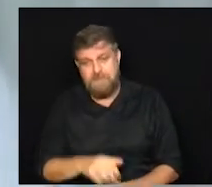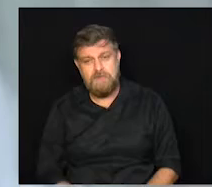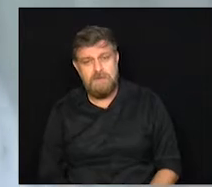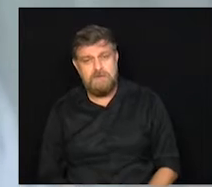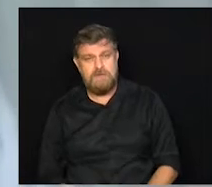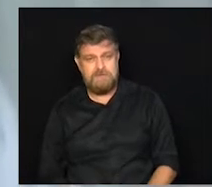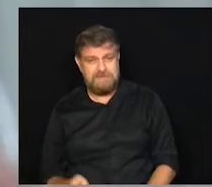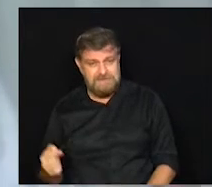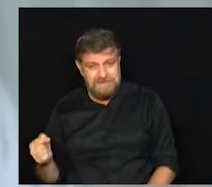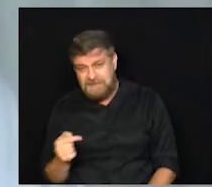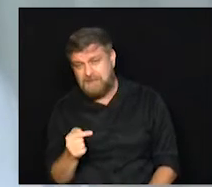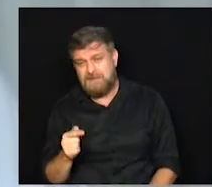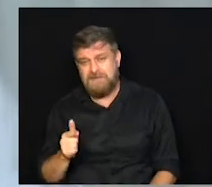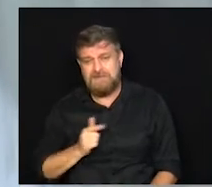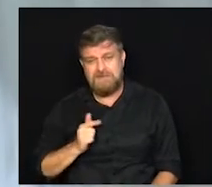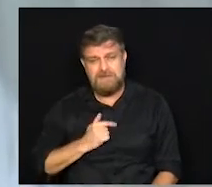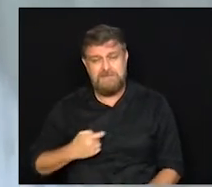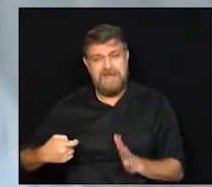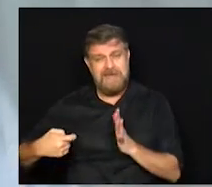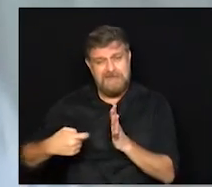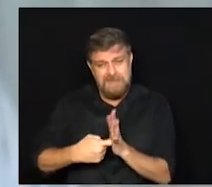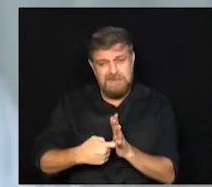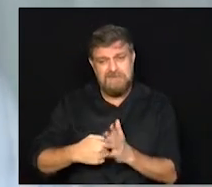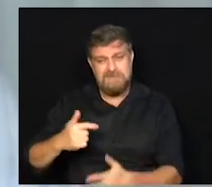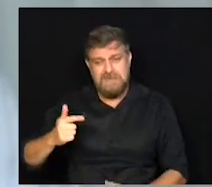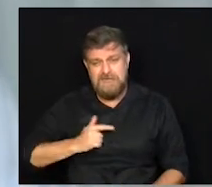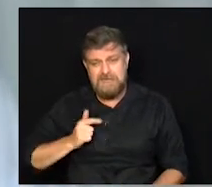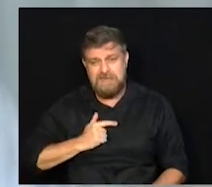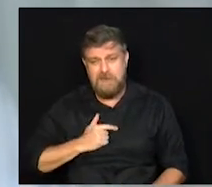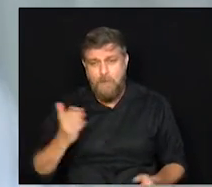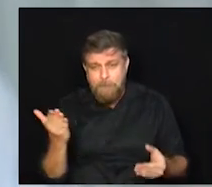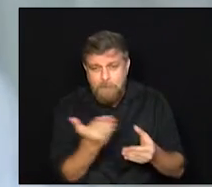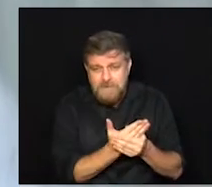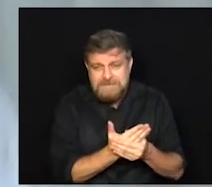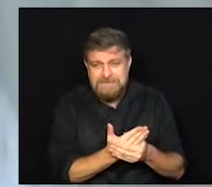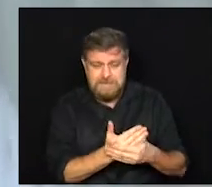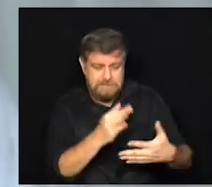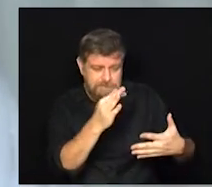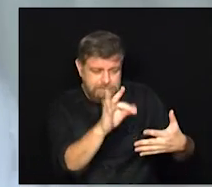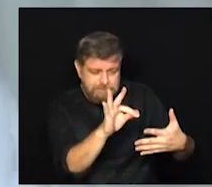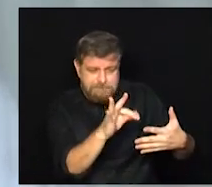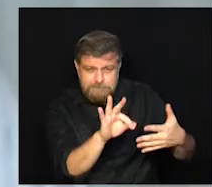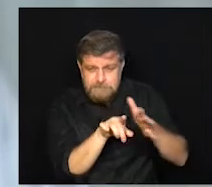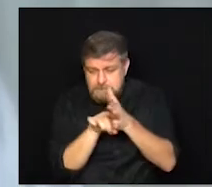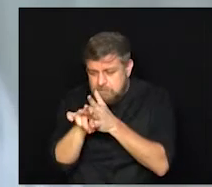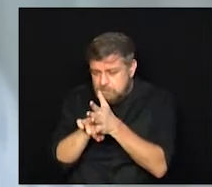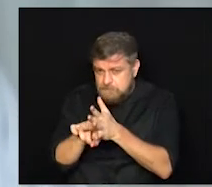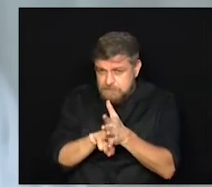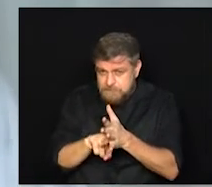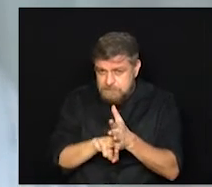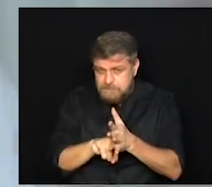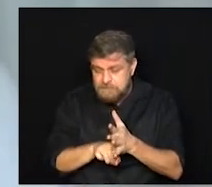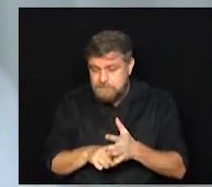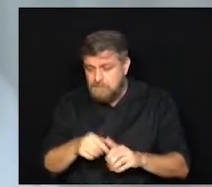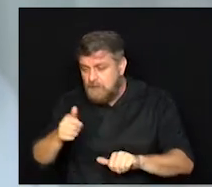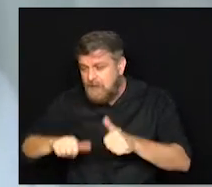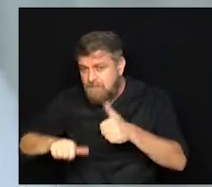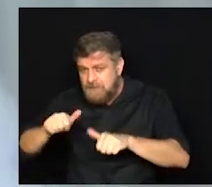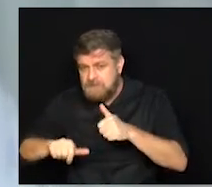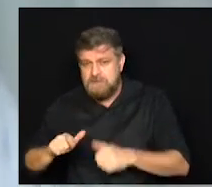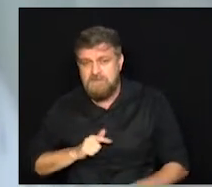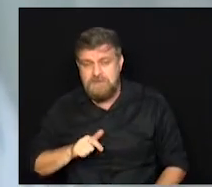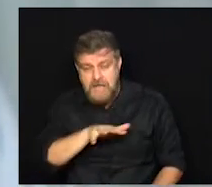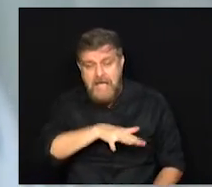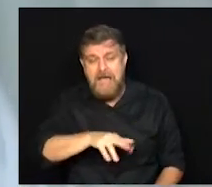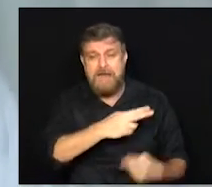que eles o quê? Para uma denúncia, depois vai ter todo um processo de verificação, de investigação, vai, se for o caso, acionar os órgãos,